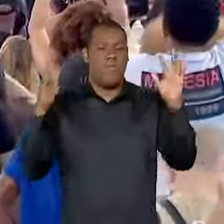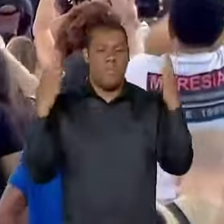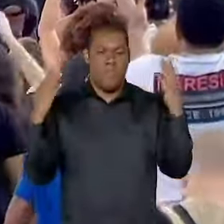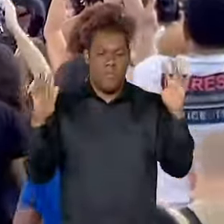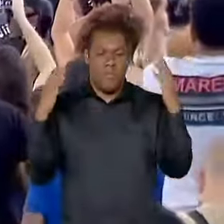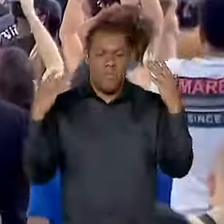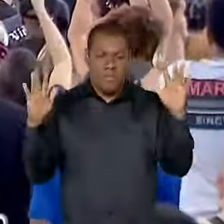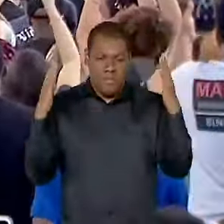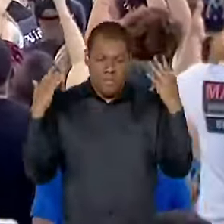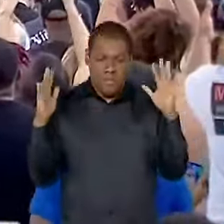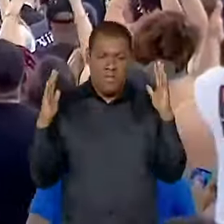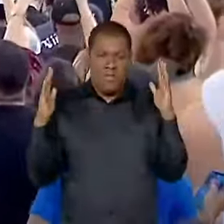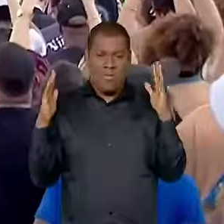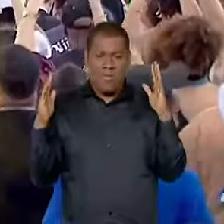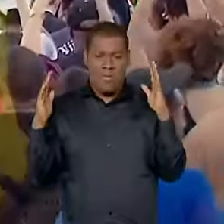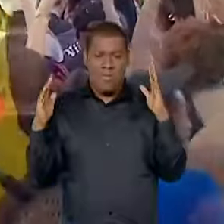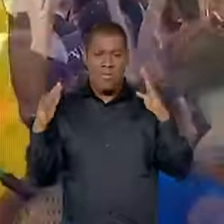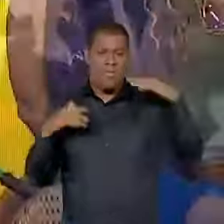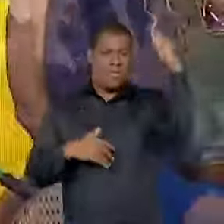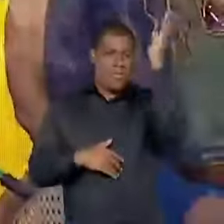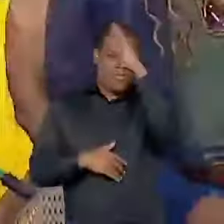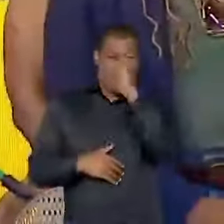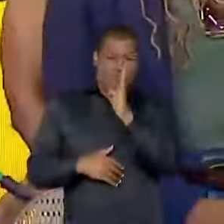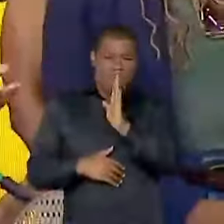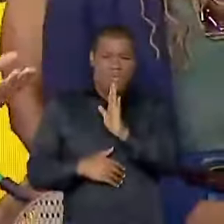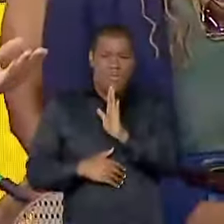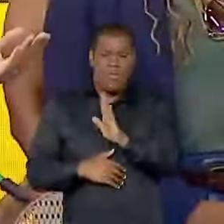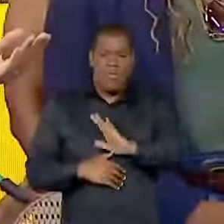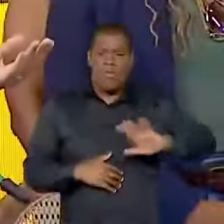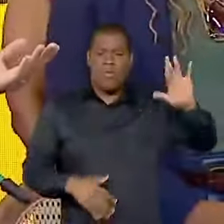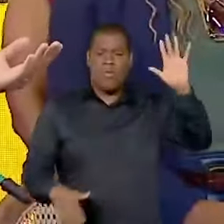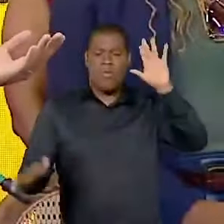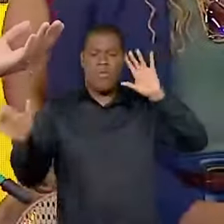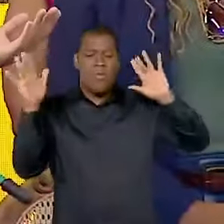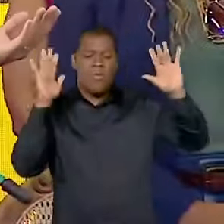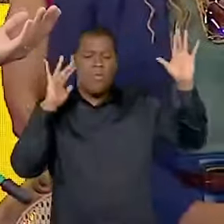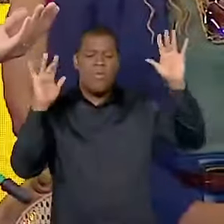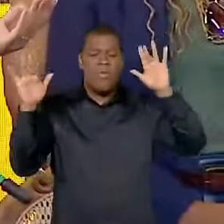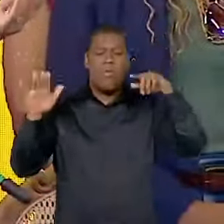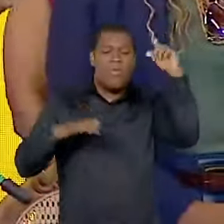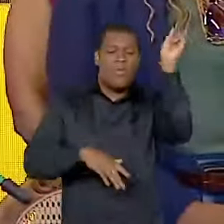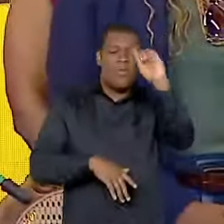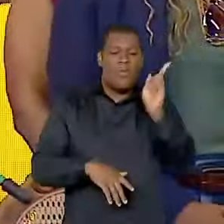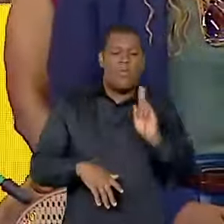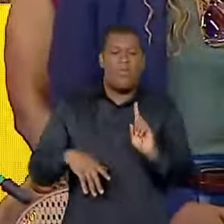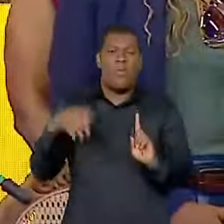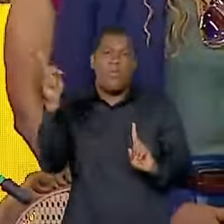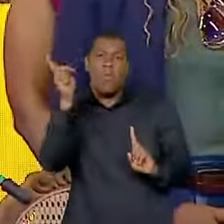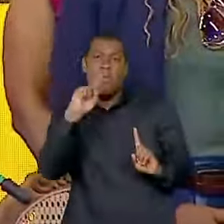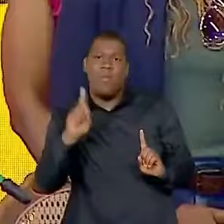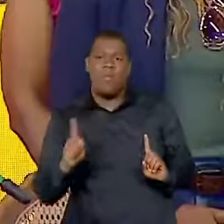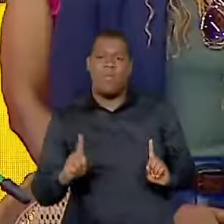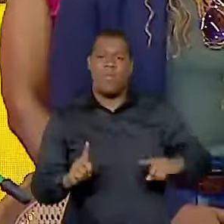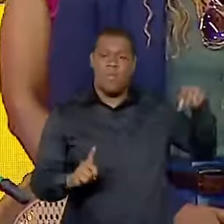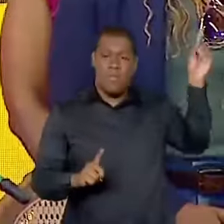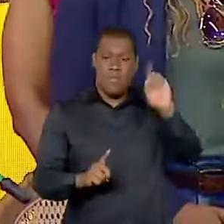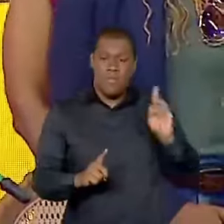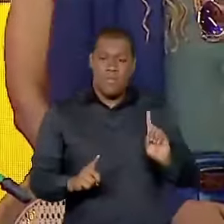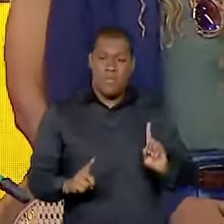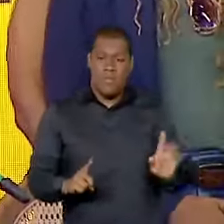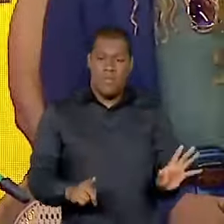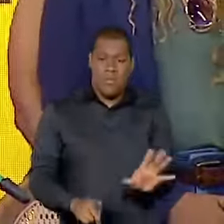salve, salve Brasil, um som intenso, um raio